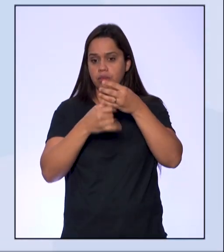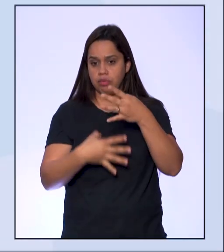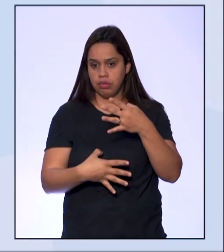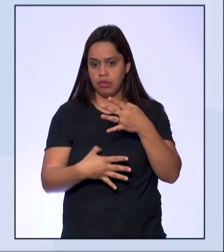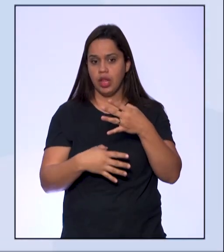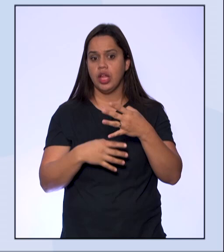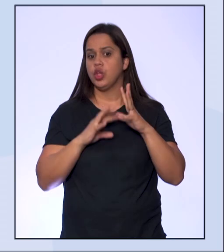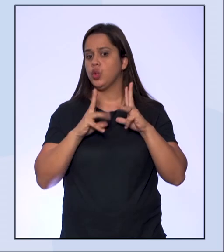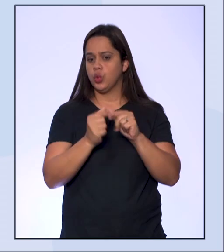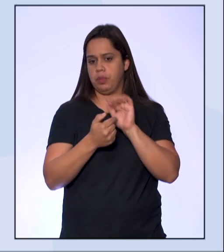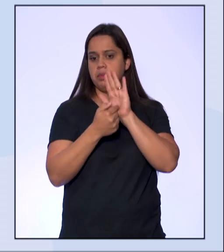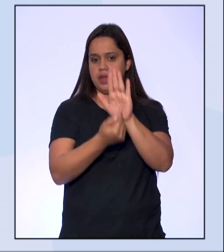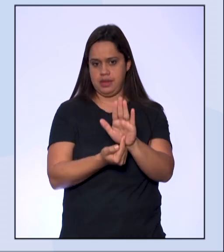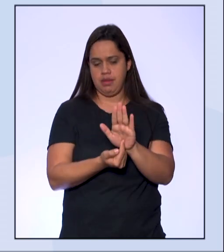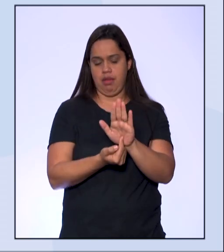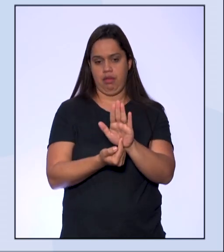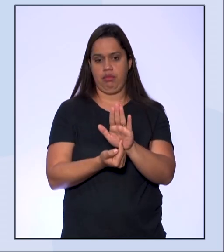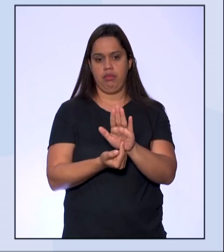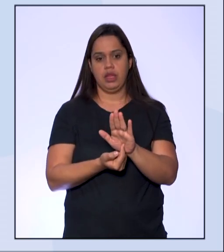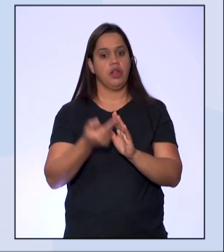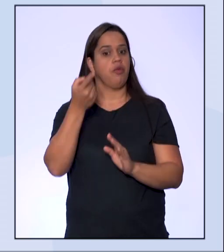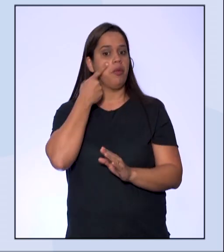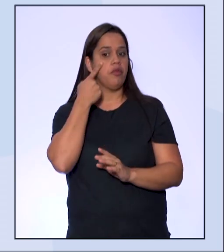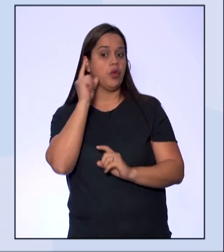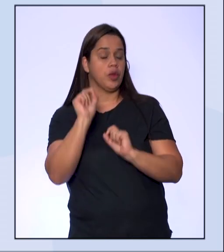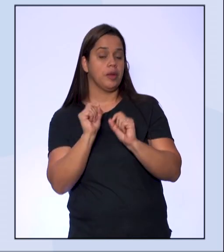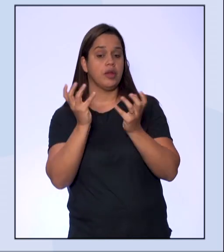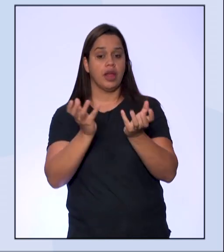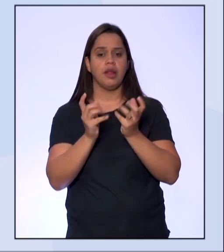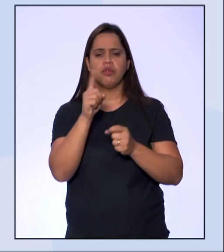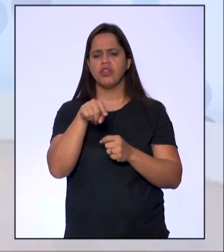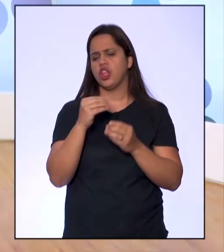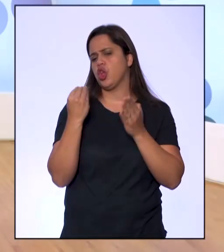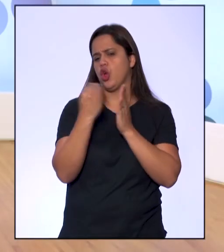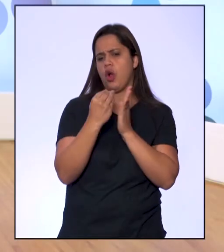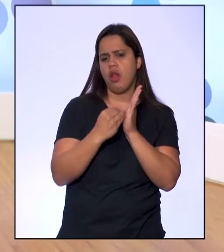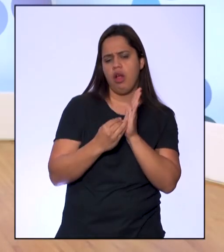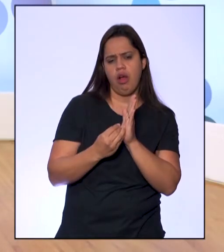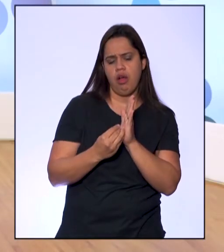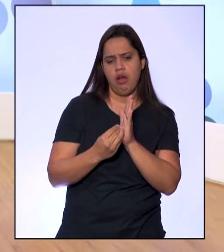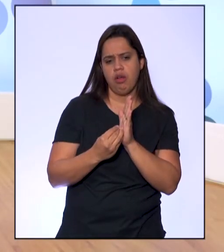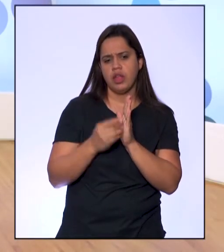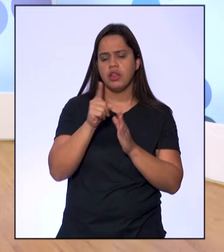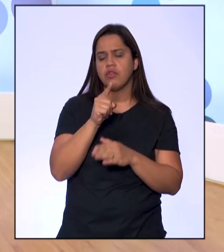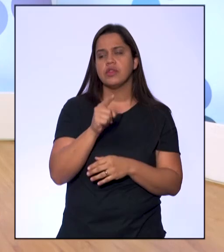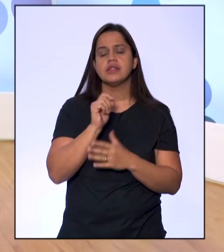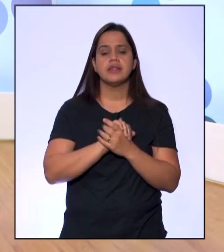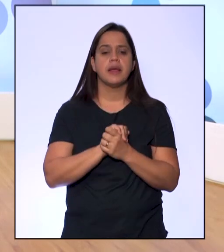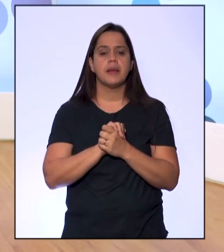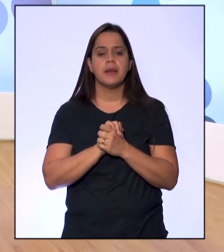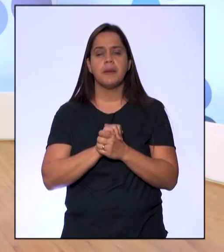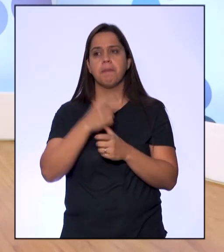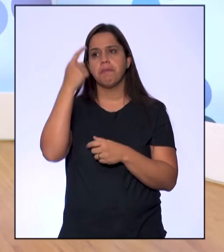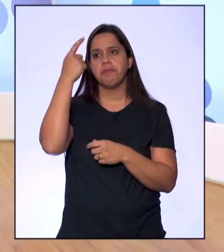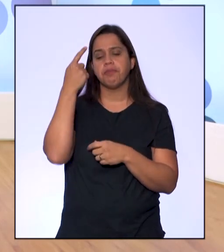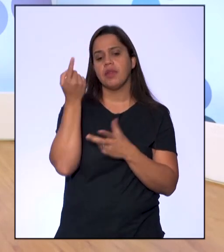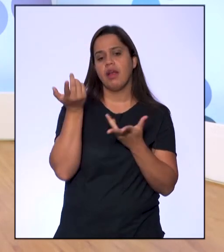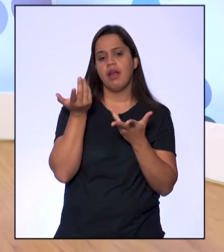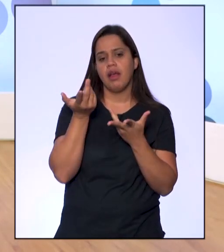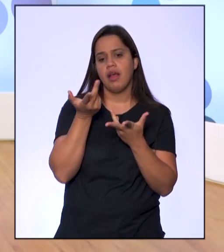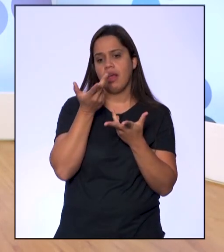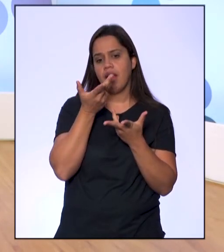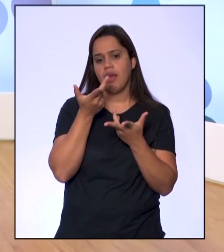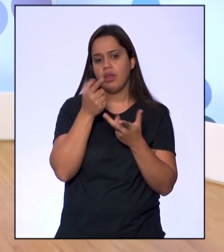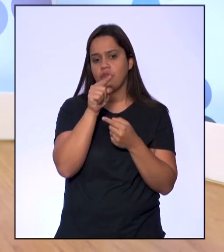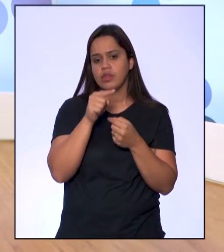foi apresentado. Então, nós queremos que vocês só coloquem aí no chat o que vocês acharam a respeito do